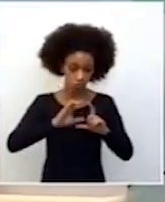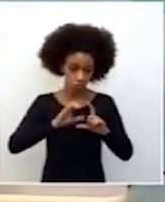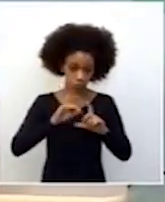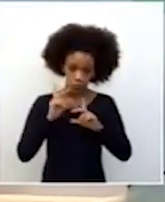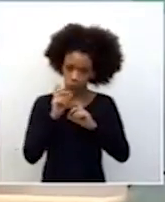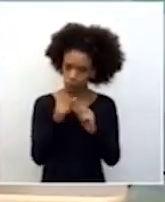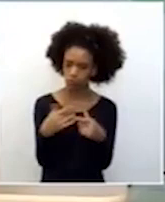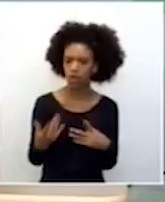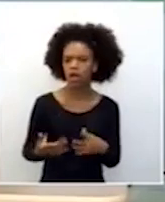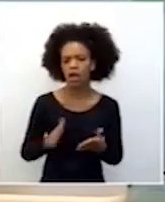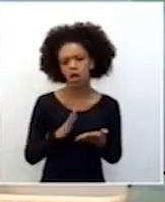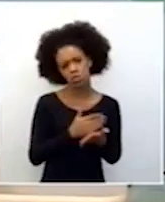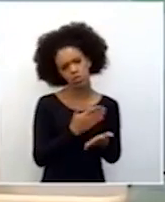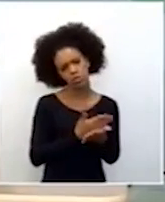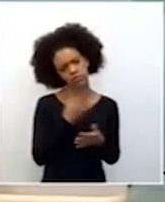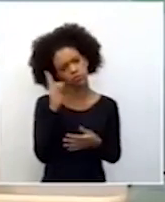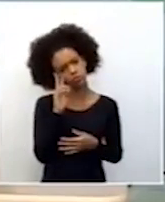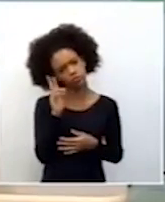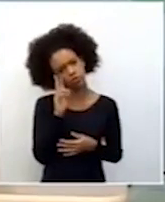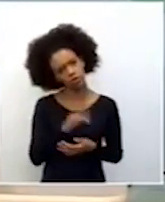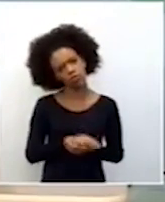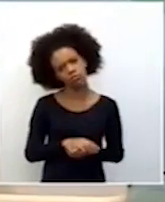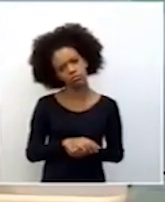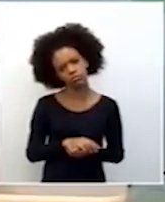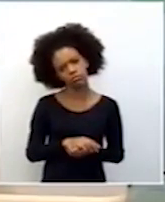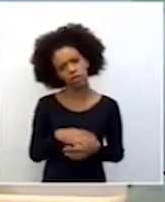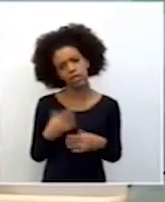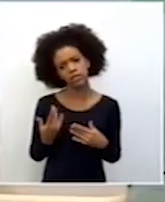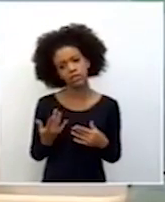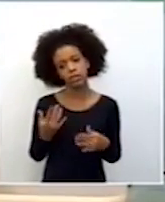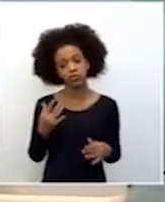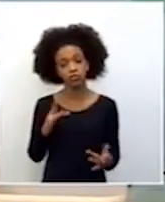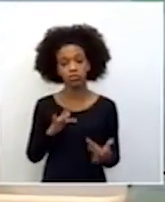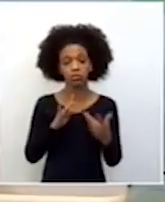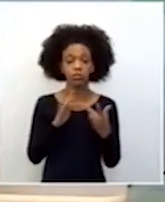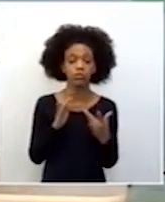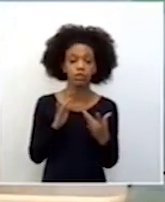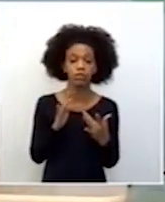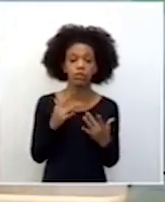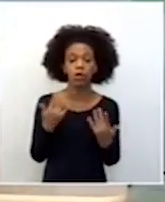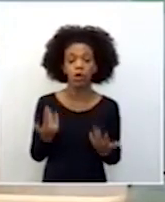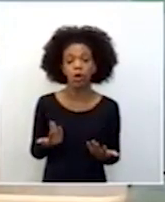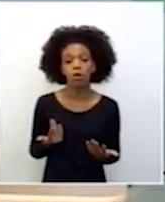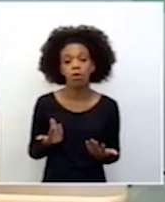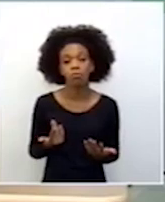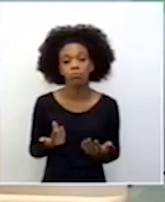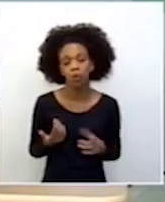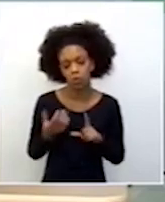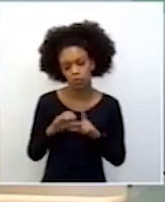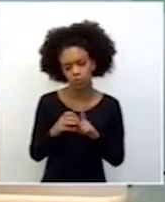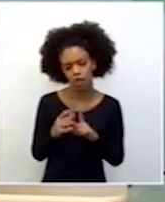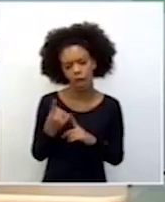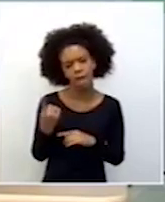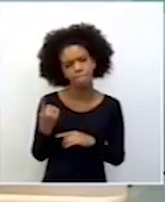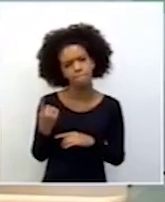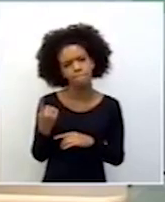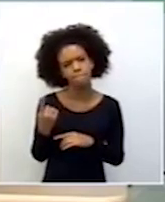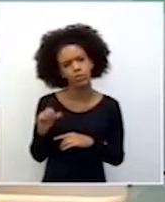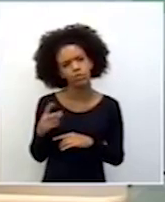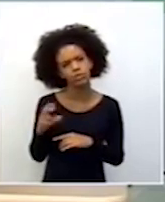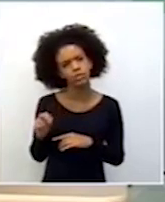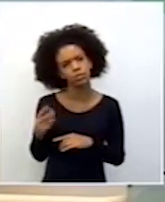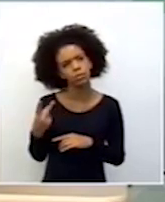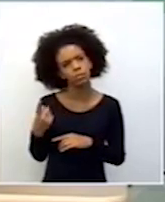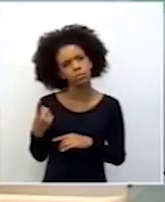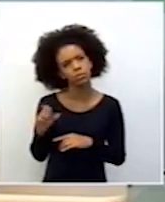no livro de história, né? Em geral, a gente entra em contato com as charges que foram compostas em 1900, 1850 e